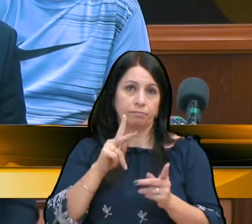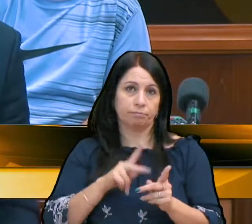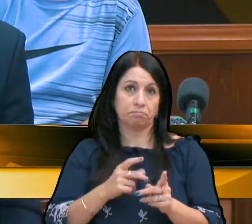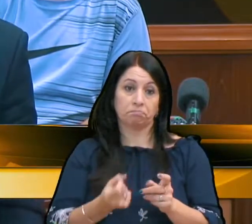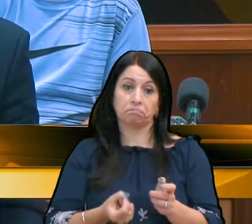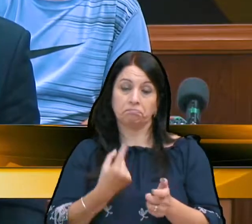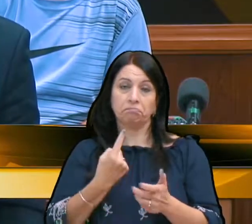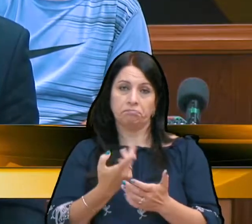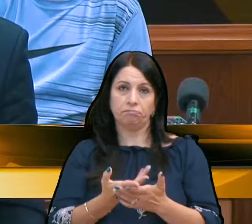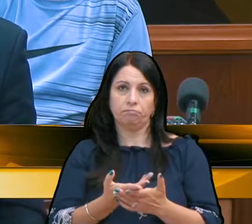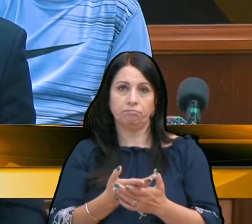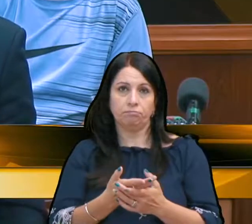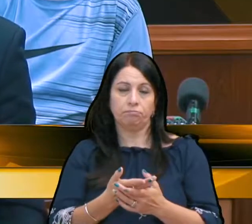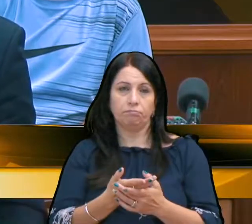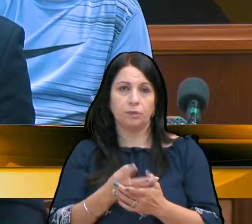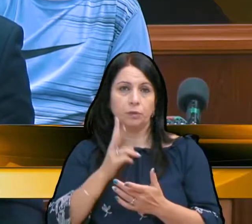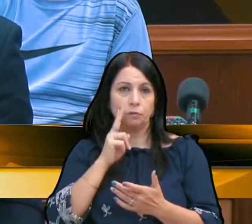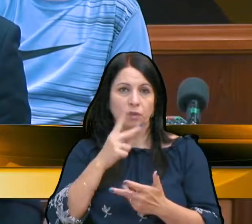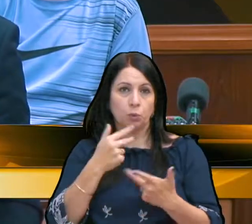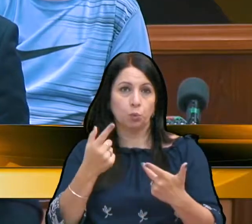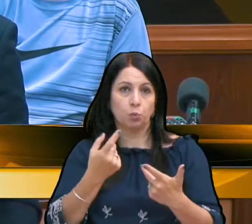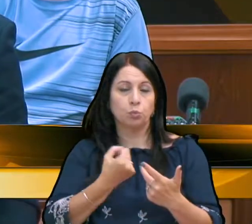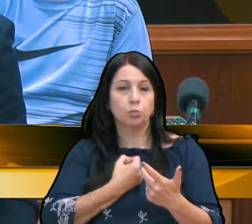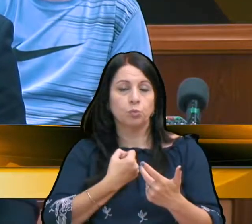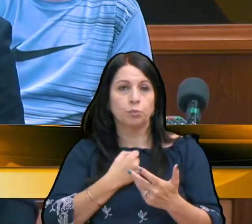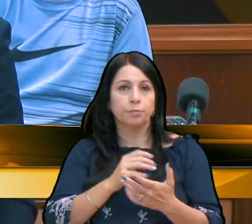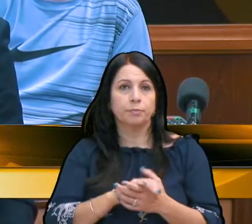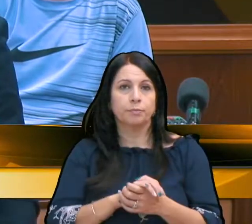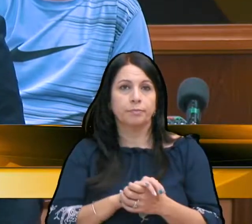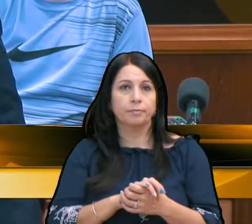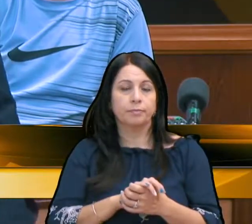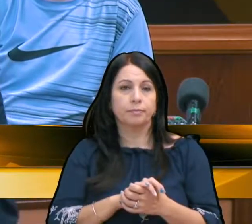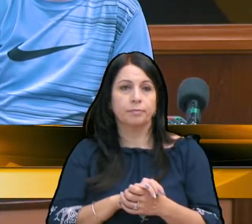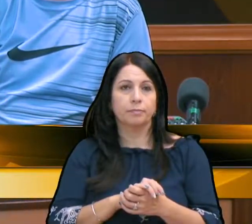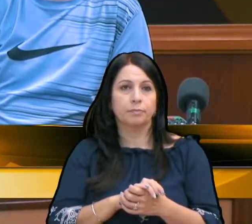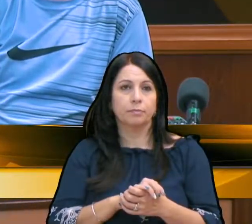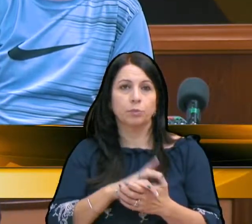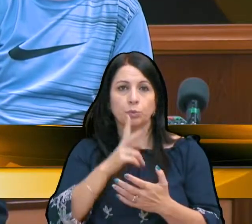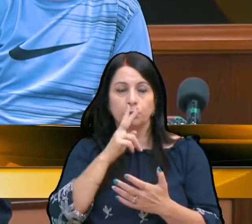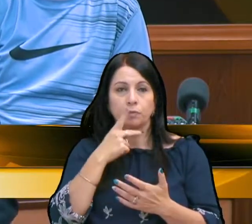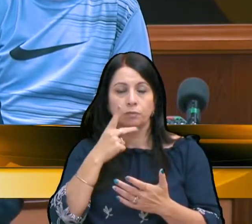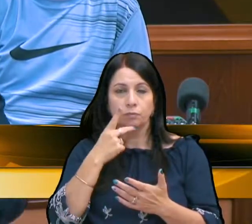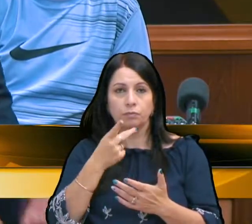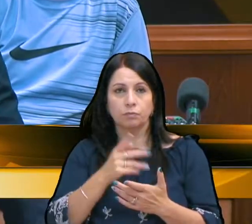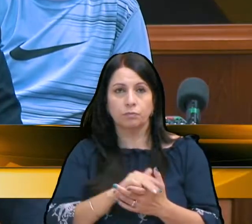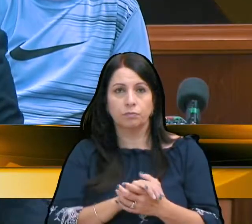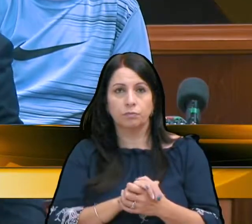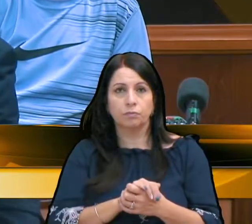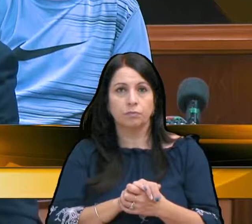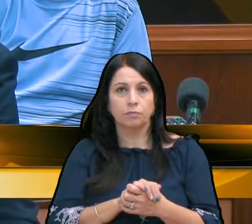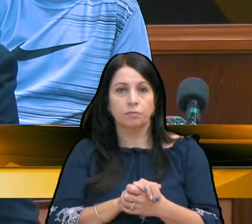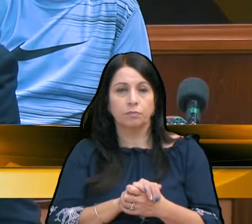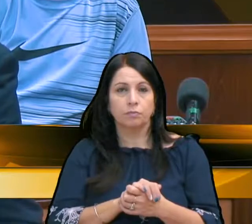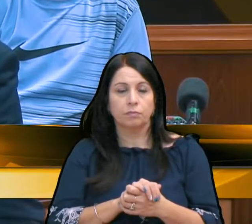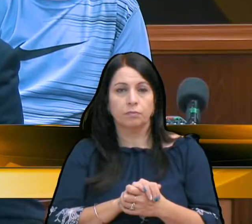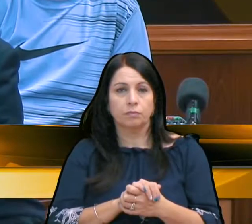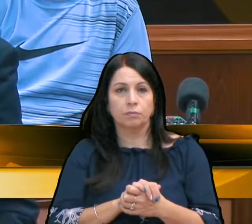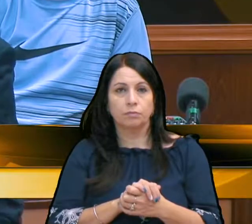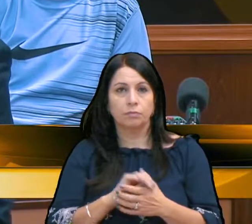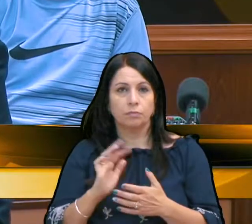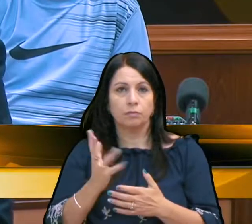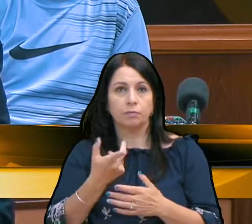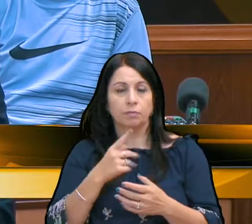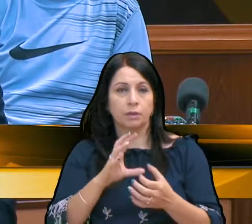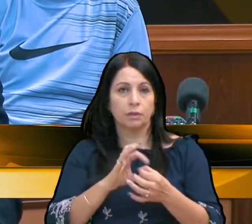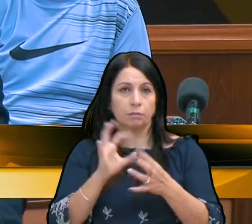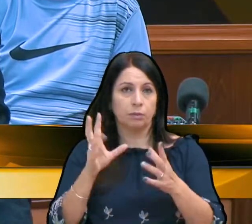estranha, né, quando vê alguns números. Mas como ela mesmo disse, né, que todo mundo tem a